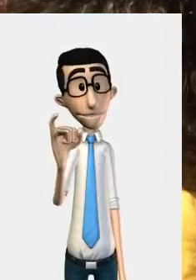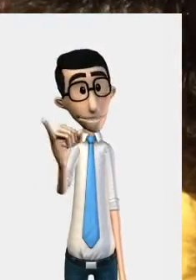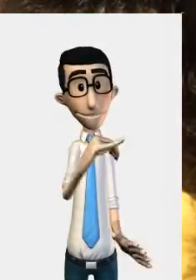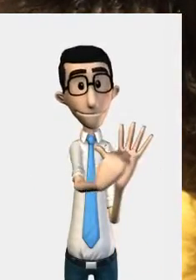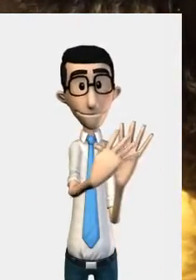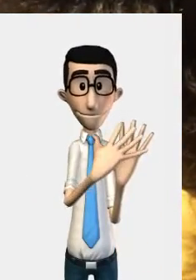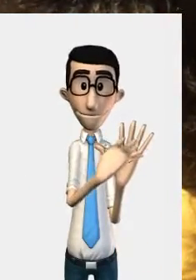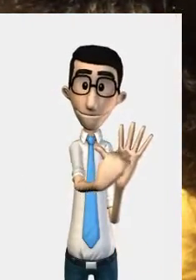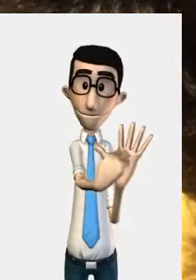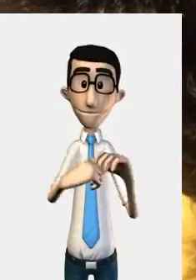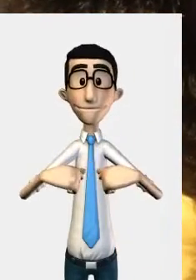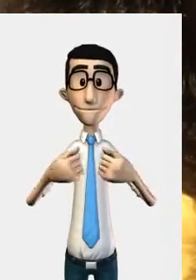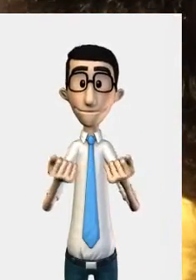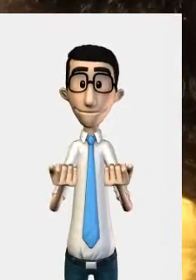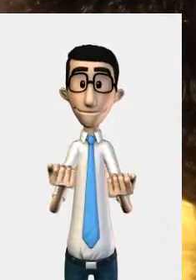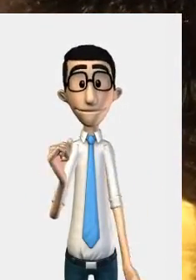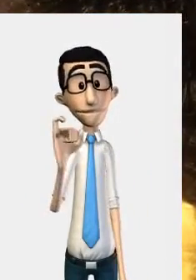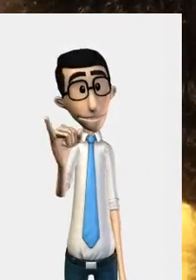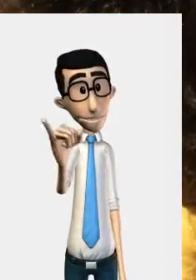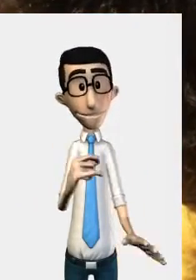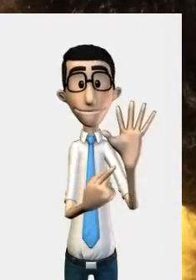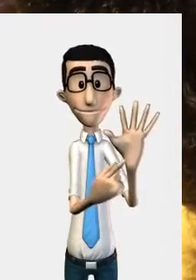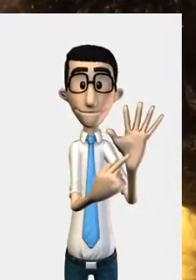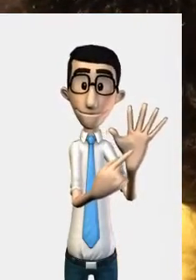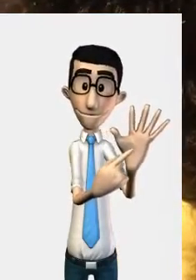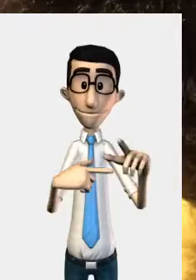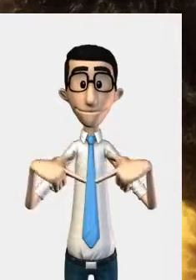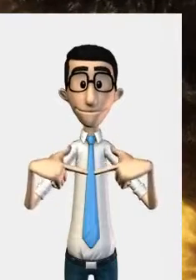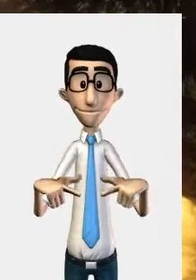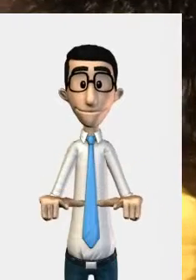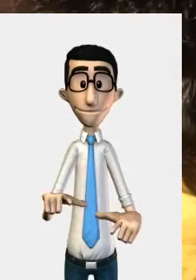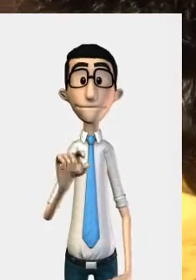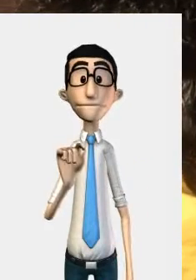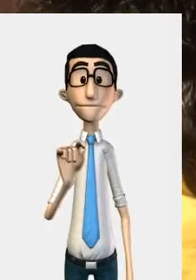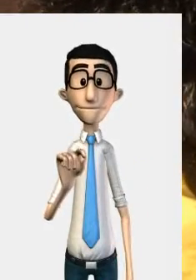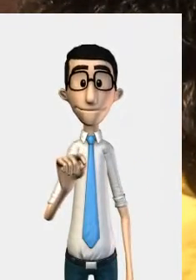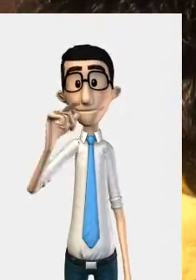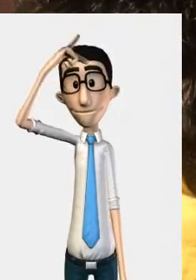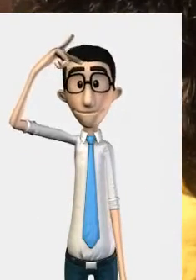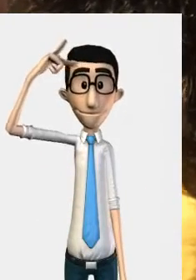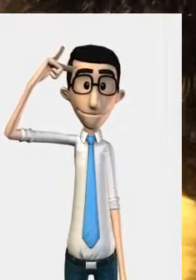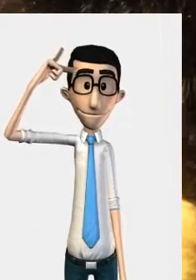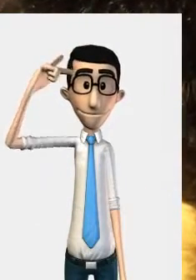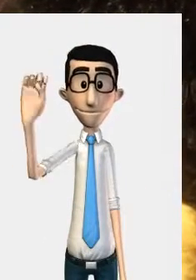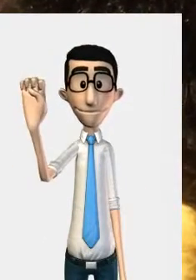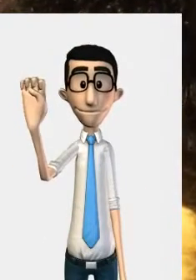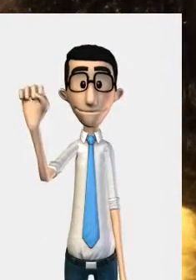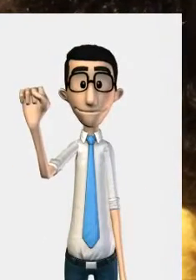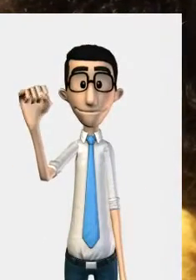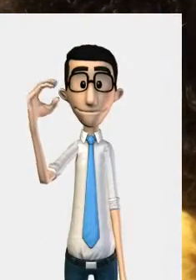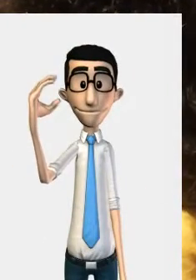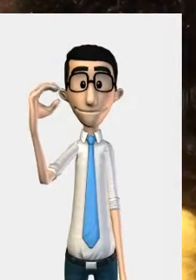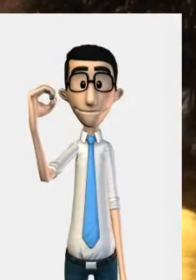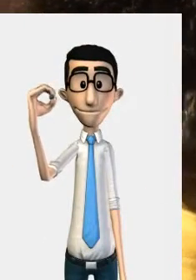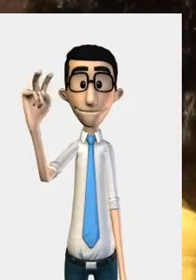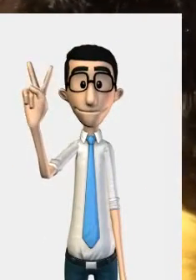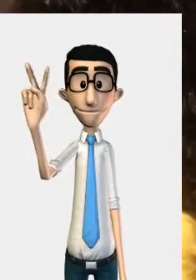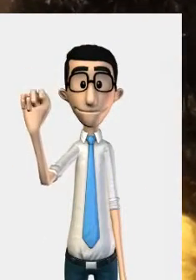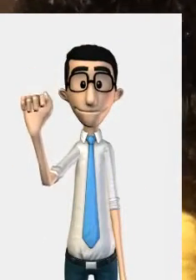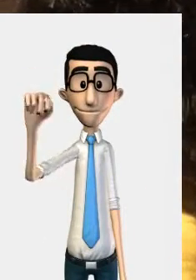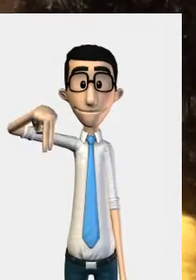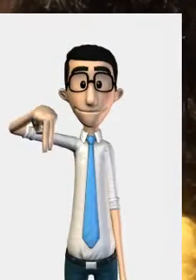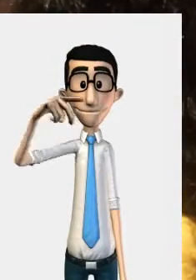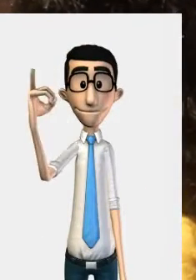fracos da criança e trabalhar nisso do que na questão diagnóstica. Agora, claro, muitas vezes eu tenho um terapeuta ABA que é psicólogo, que já